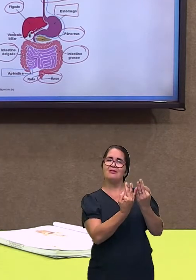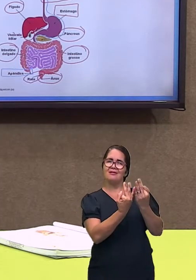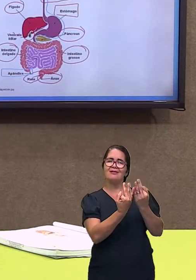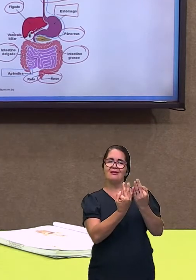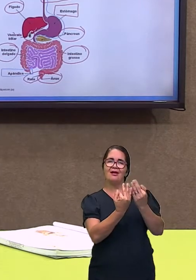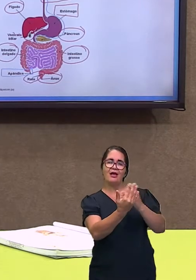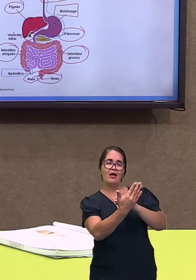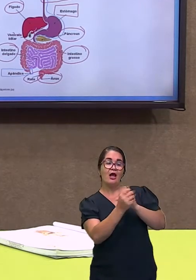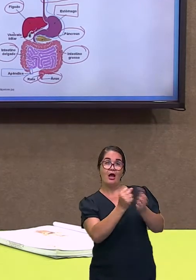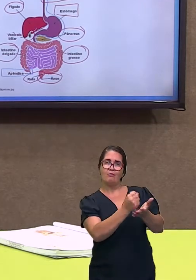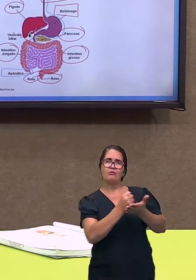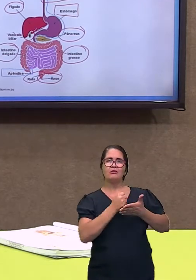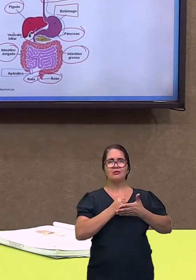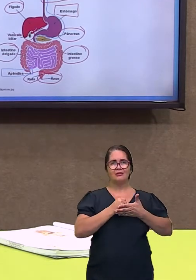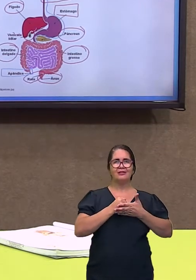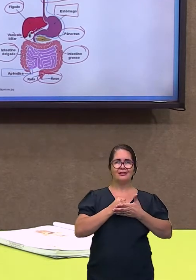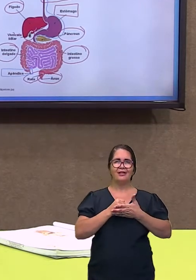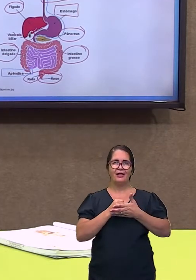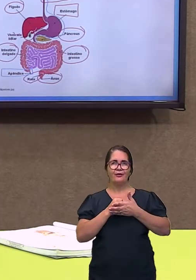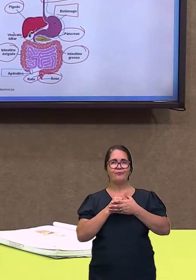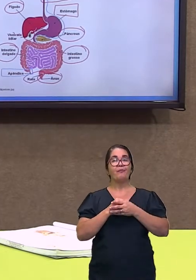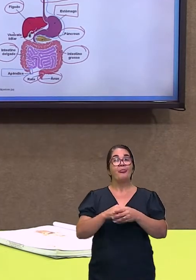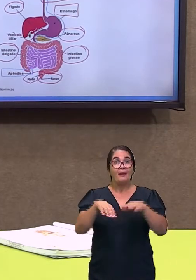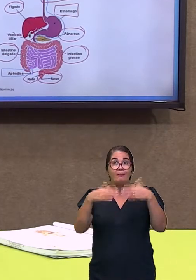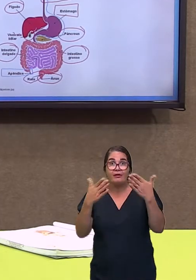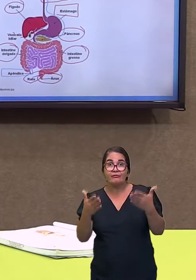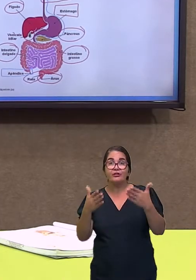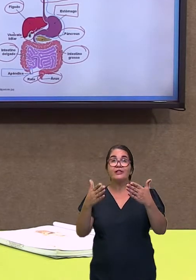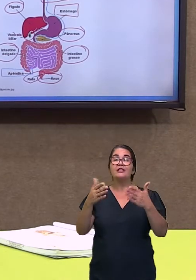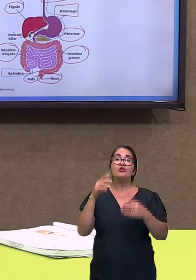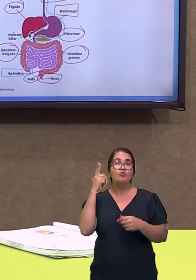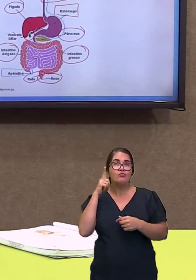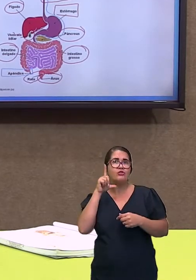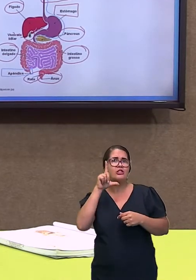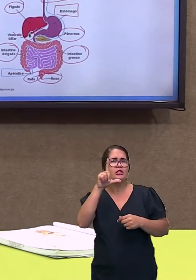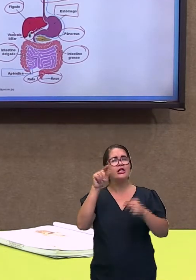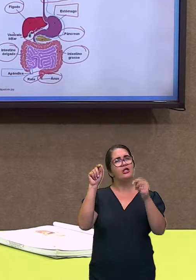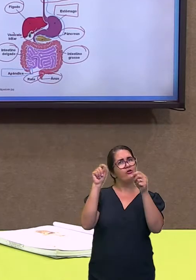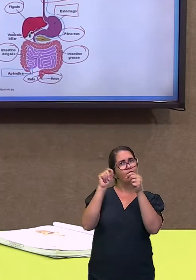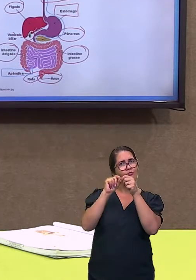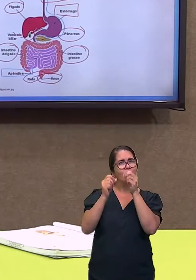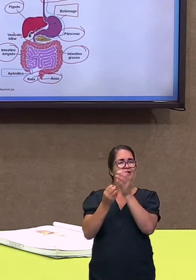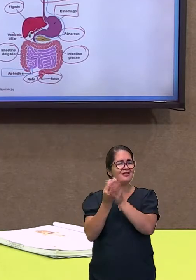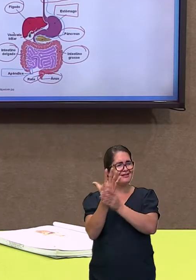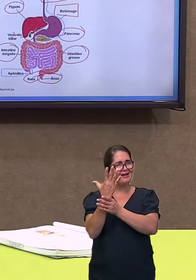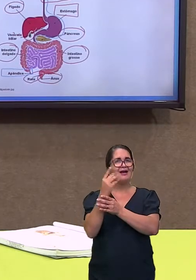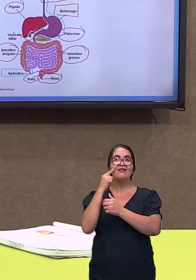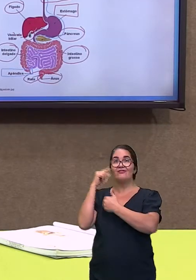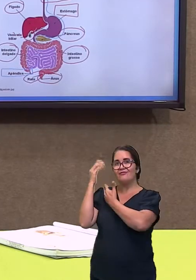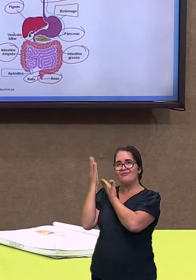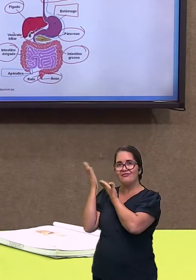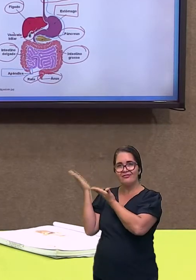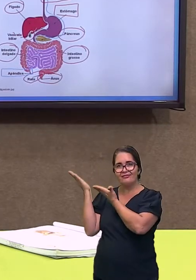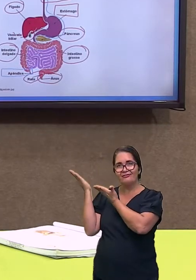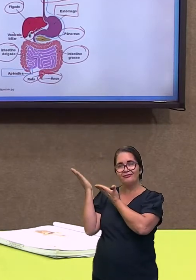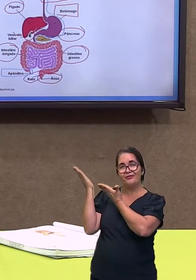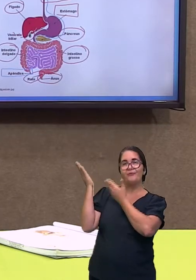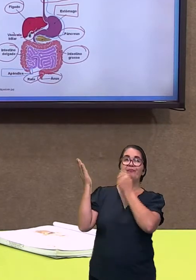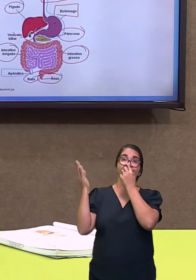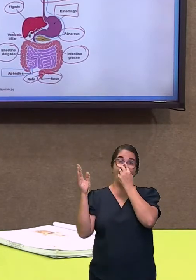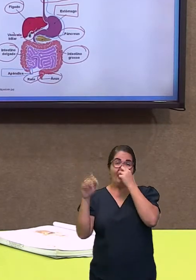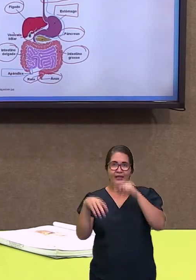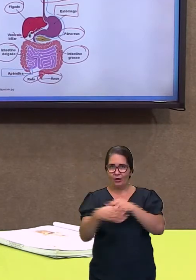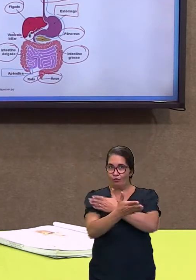fique bacana, tá? Depois que vocês construírem esse material, vocês vão